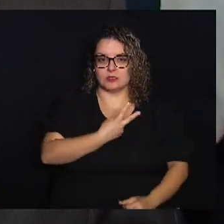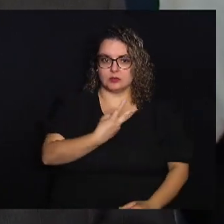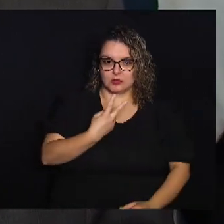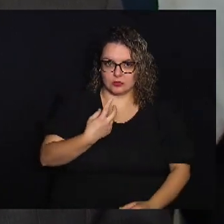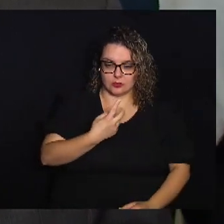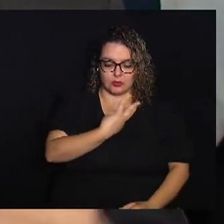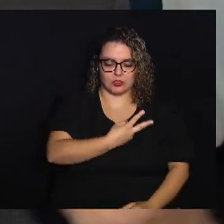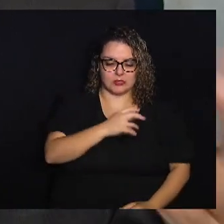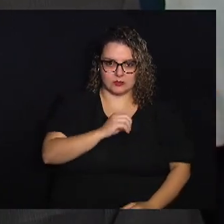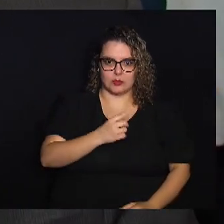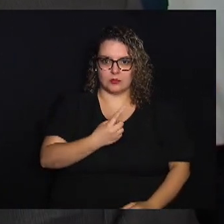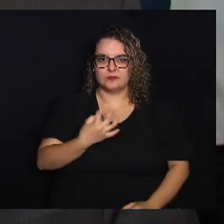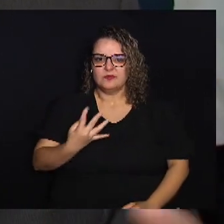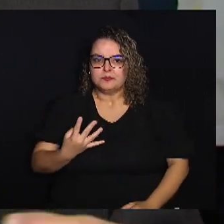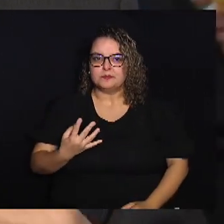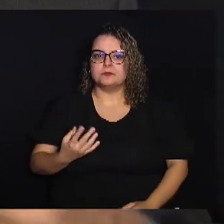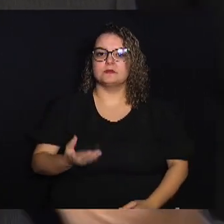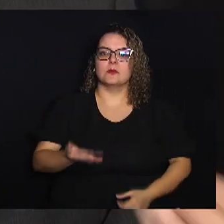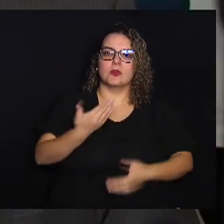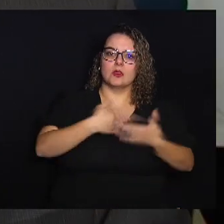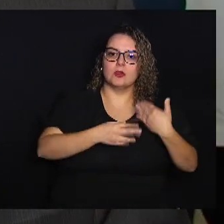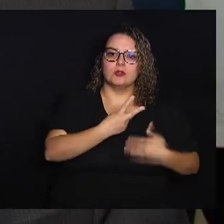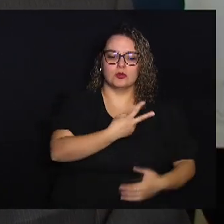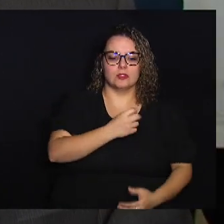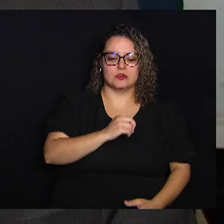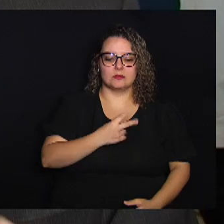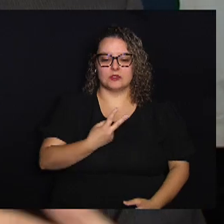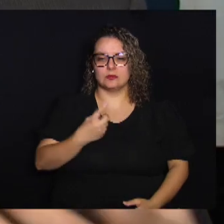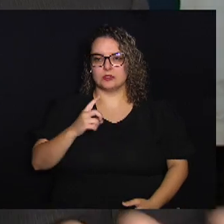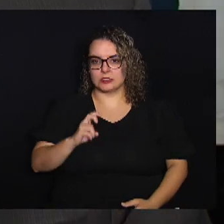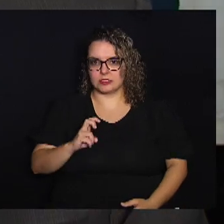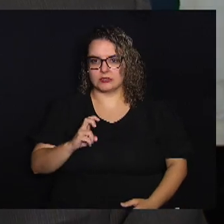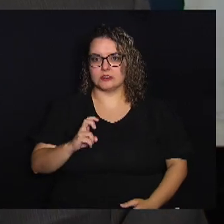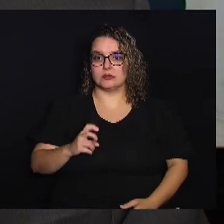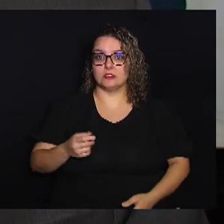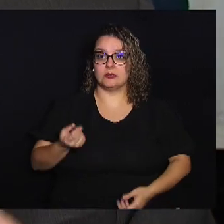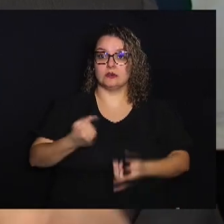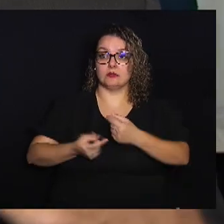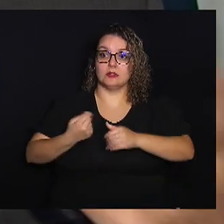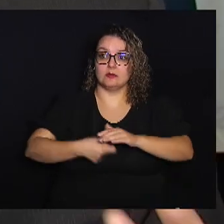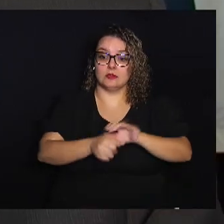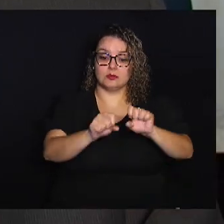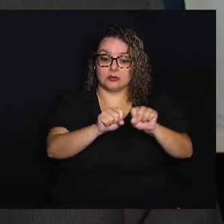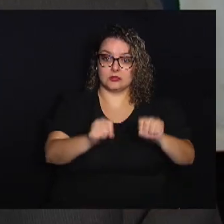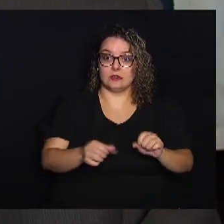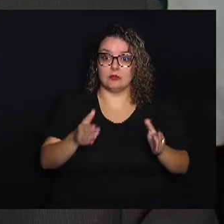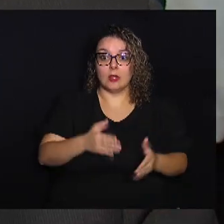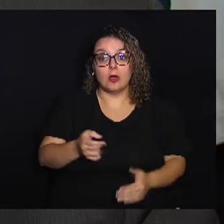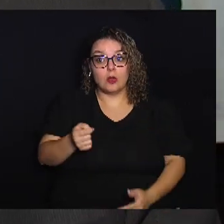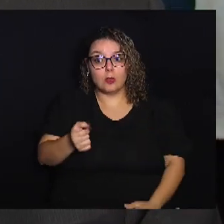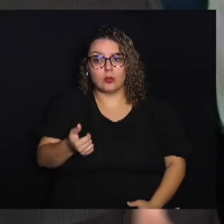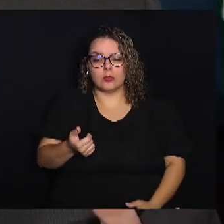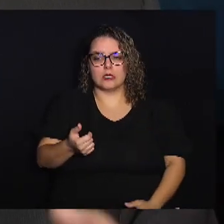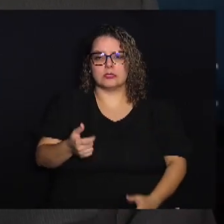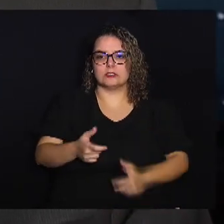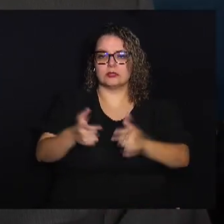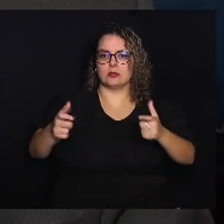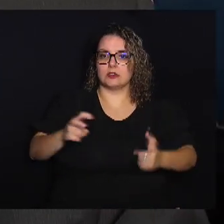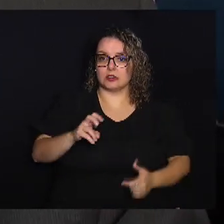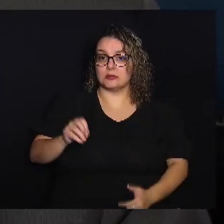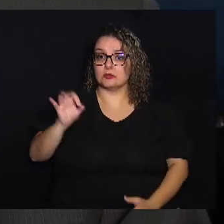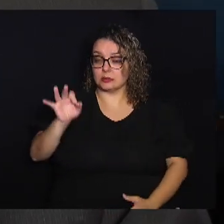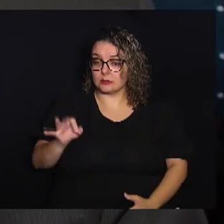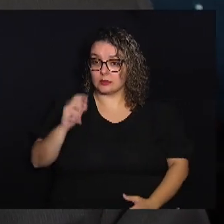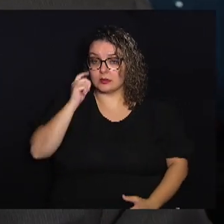2015. Então, investir num sistema produtor que vai permitir quase que aumentar em 50%